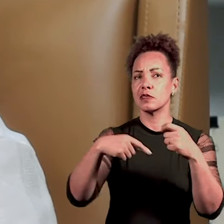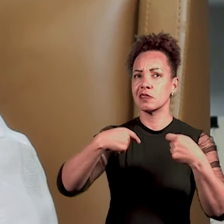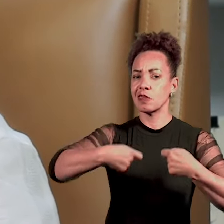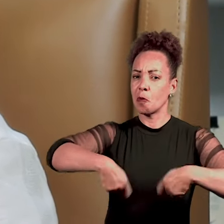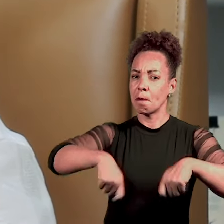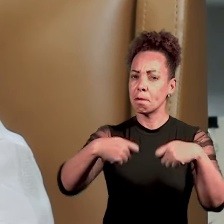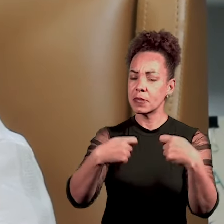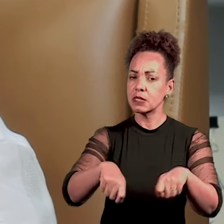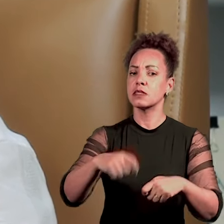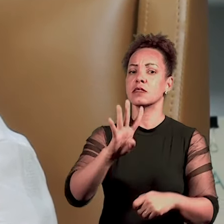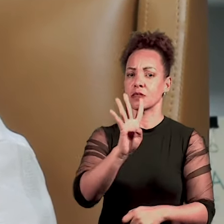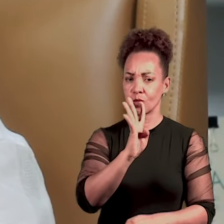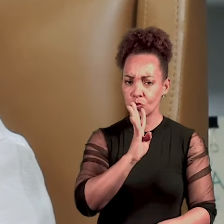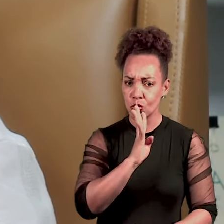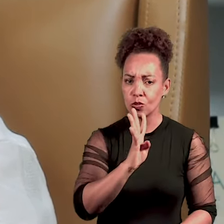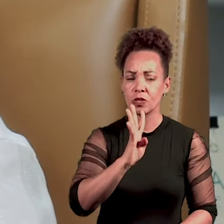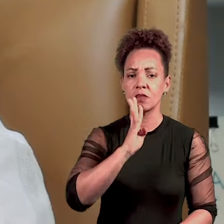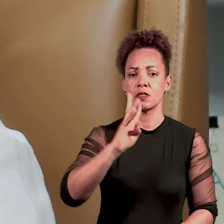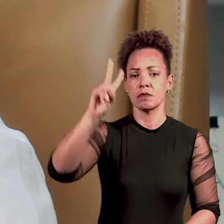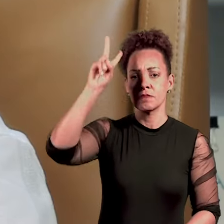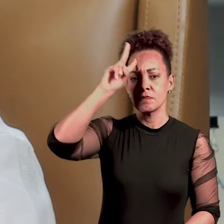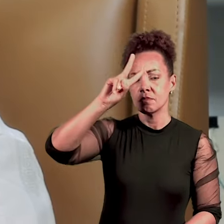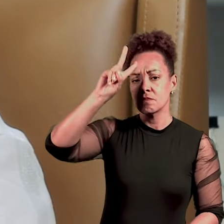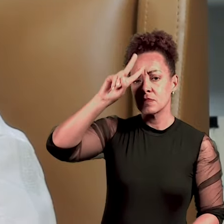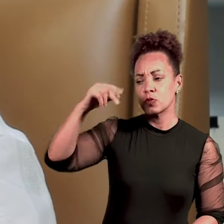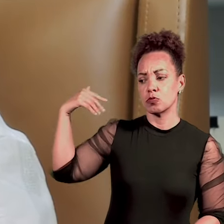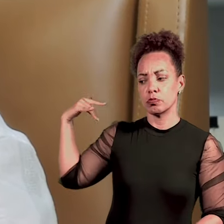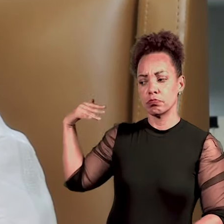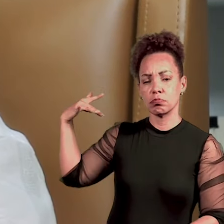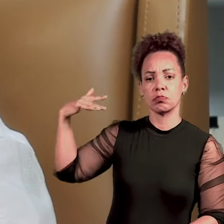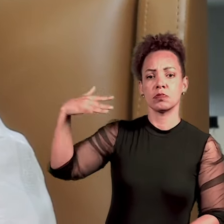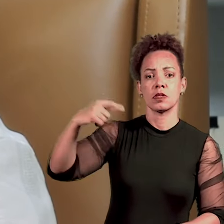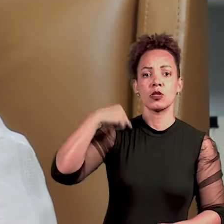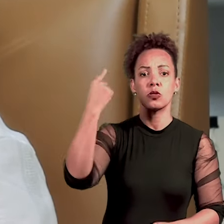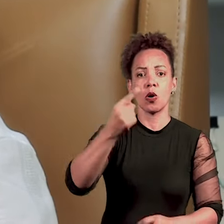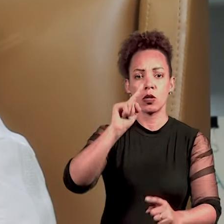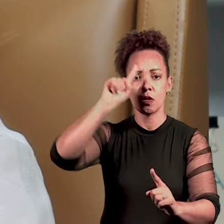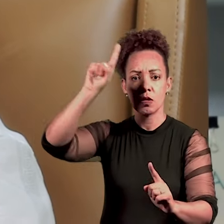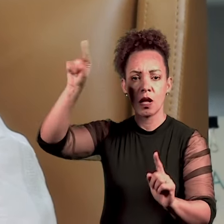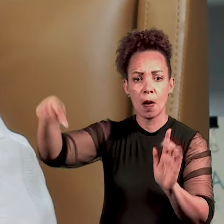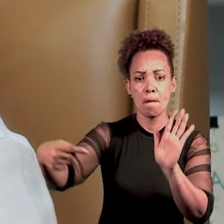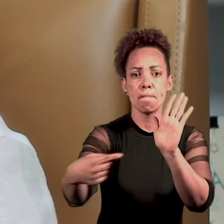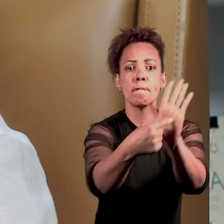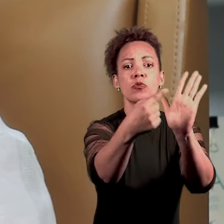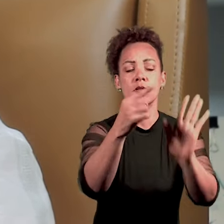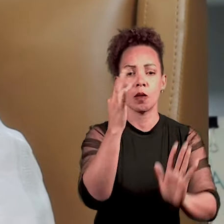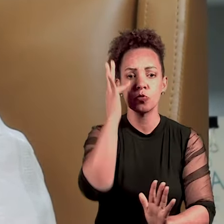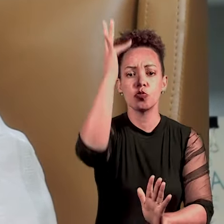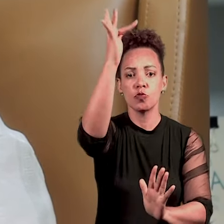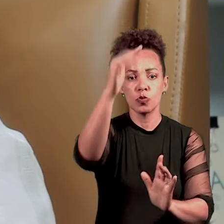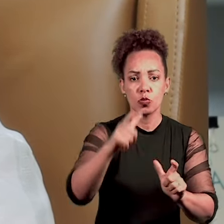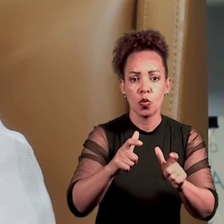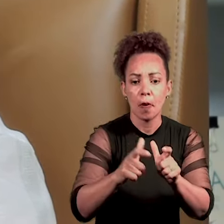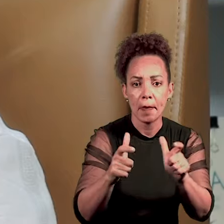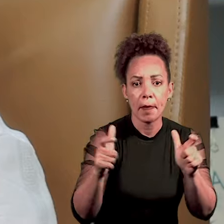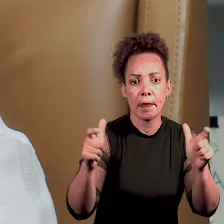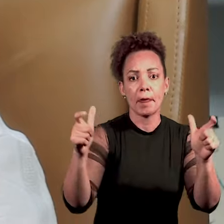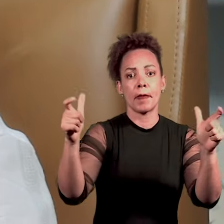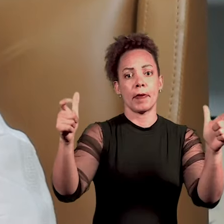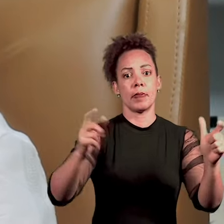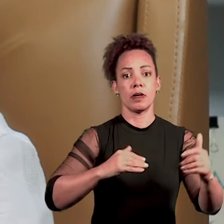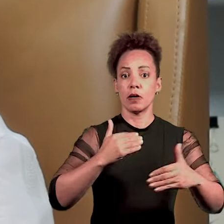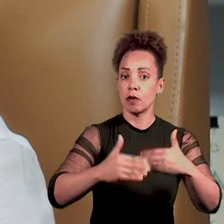gente conheça para a gente poder continuar crescendo, para a gente apontar o futuro. A gente não